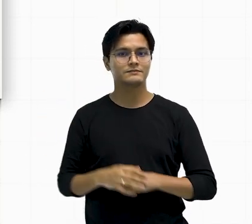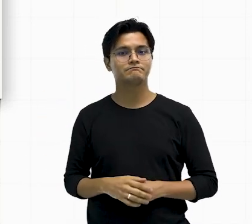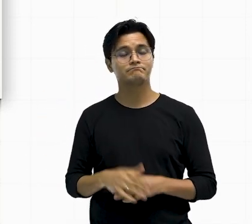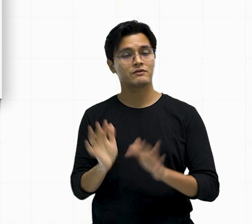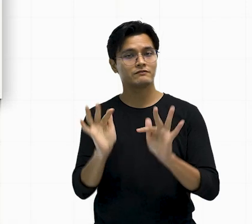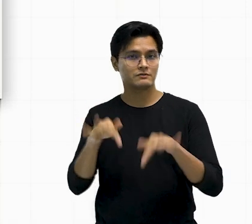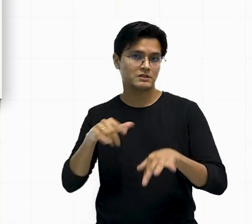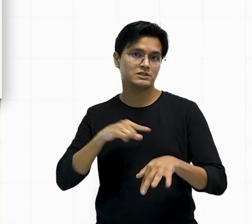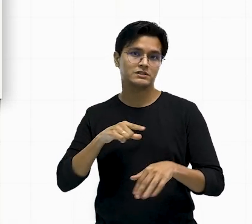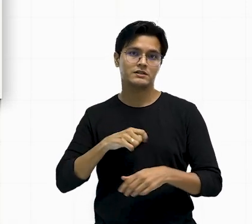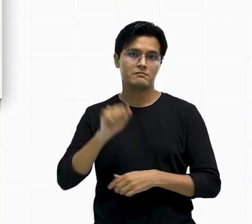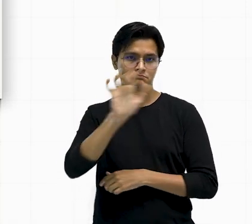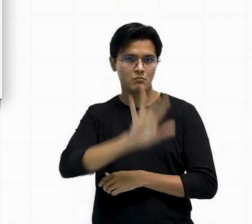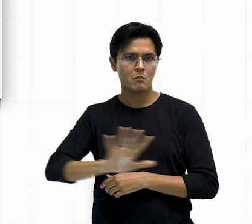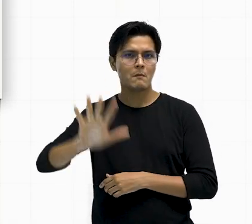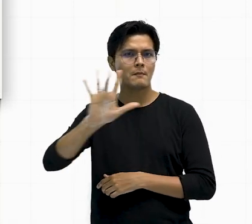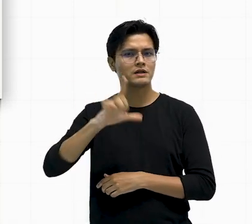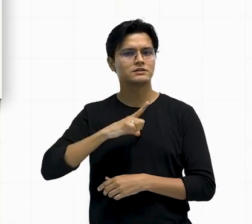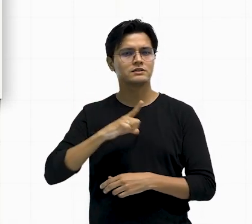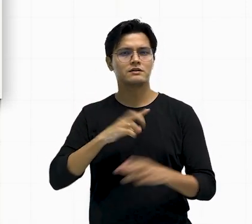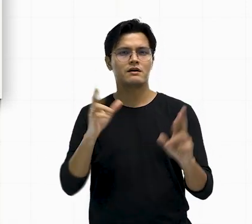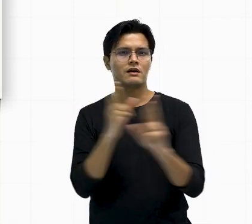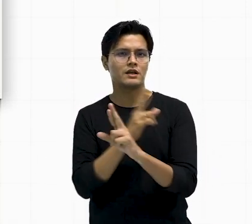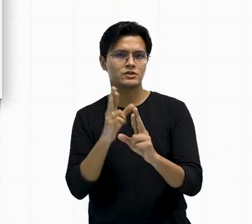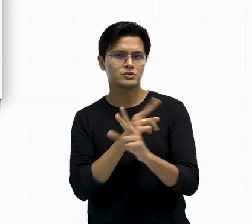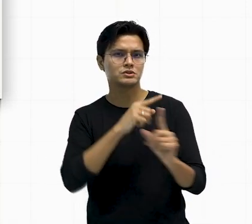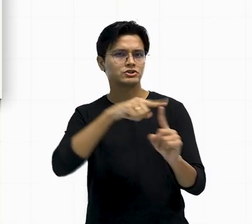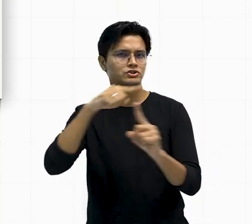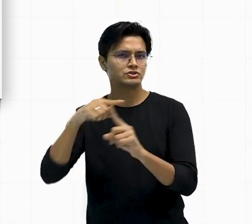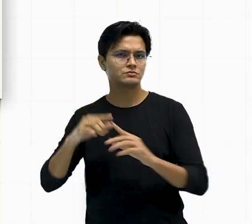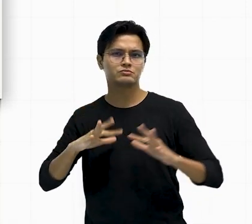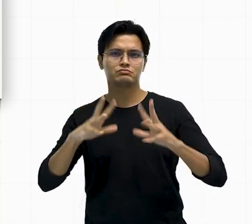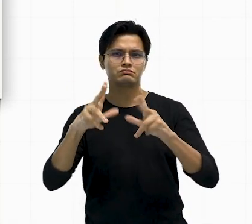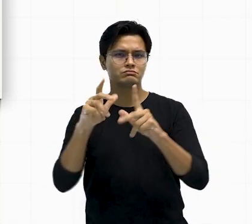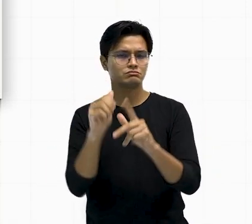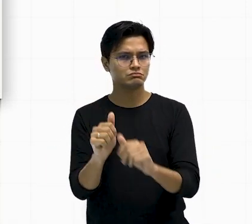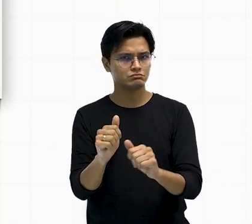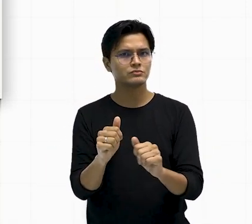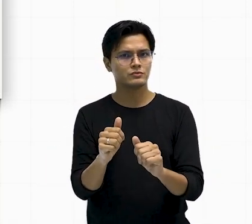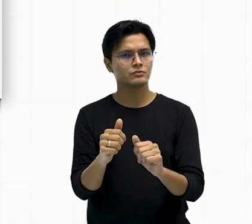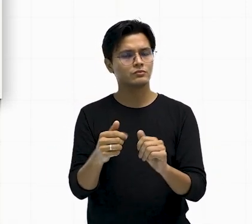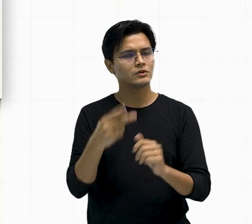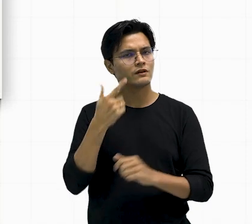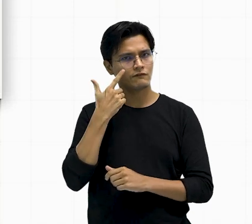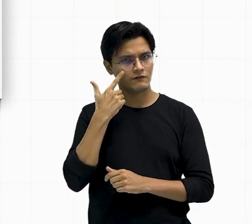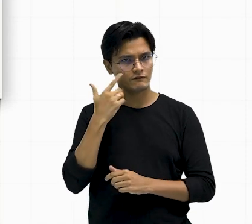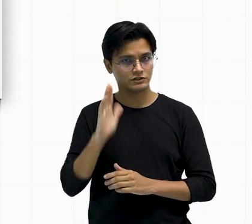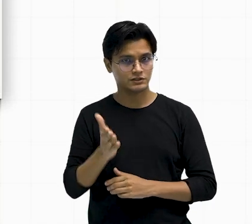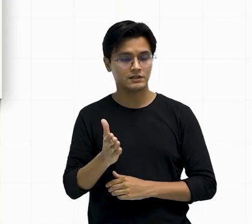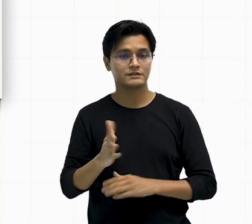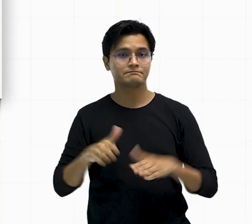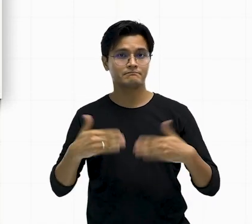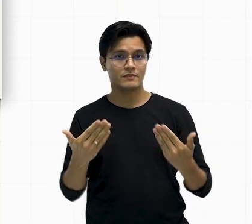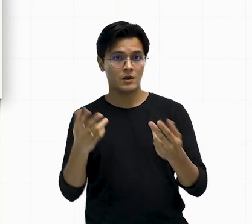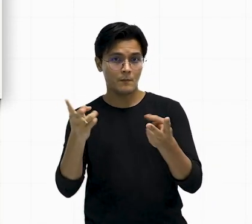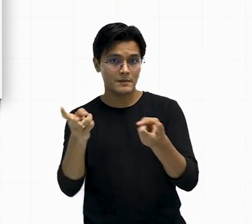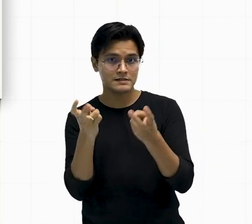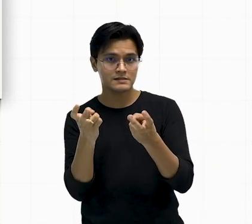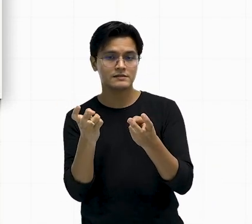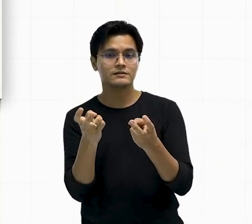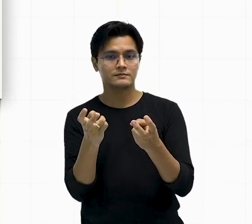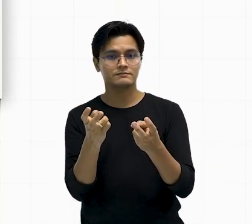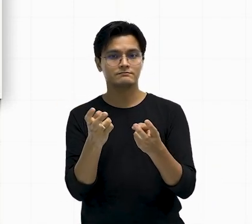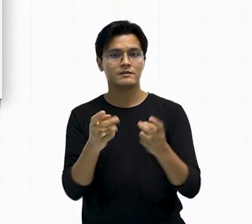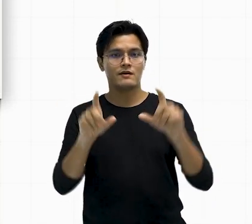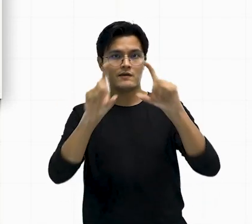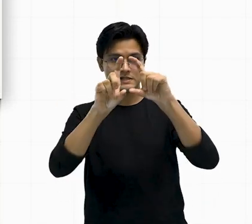nosso mapinha com todas as relações métricas que nós acabamos de ver. Tá bom, pessoal? Então, reparem que aqui